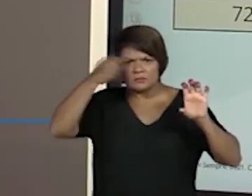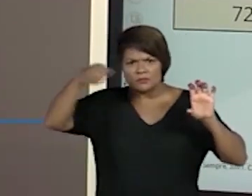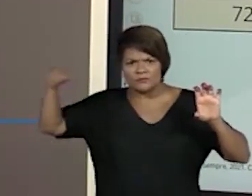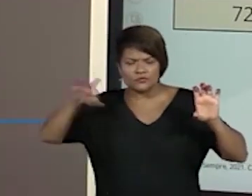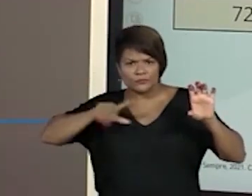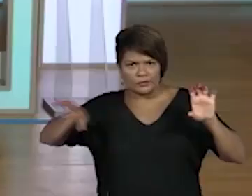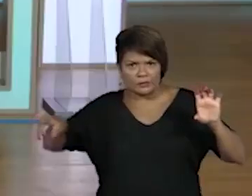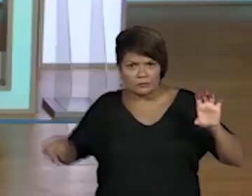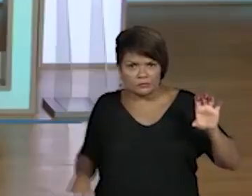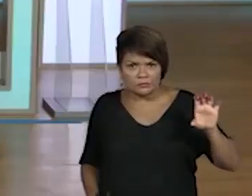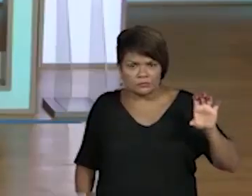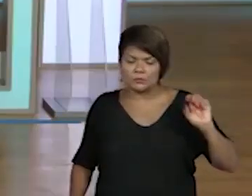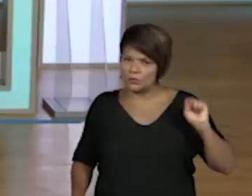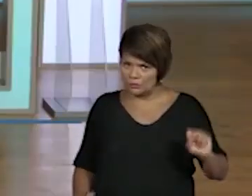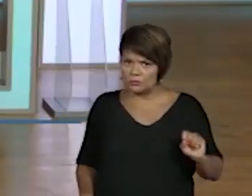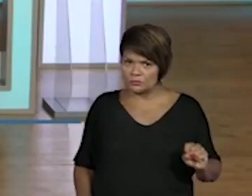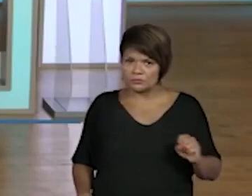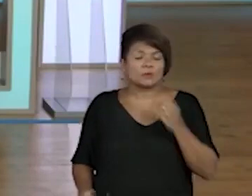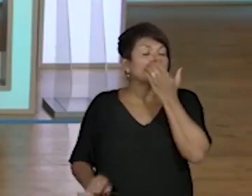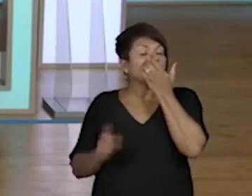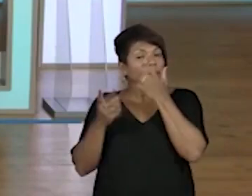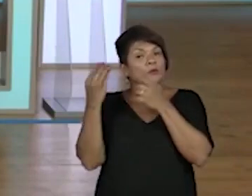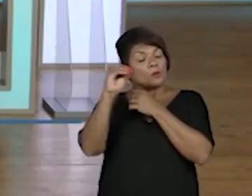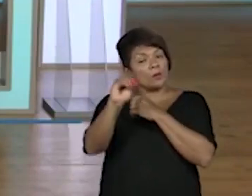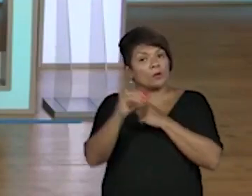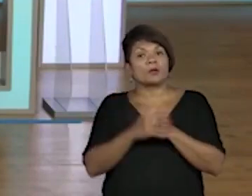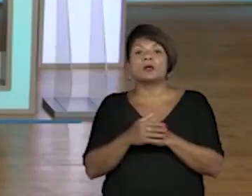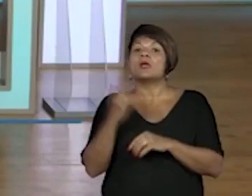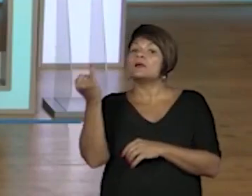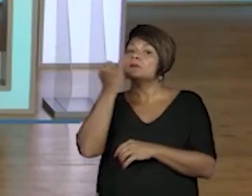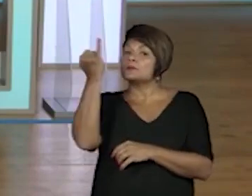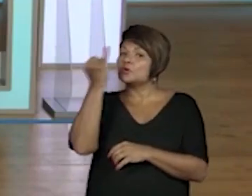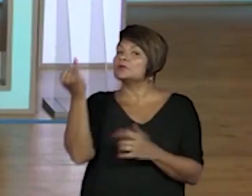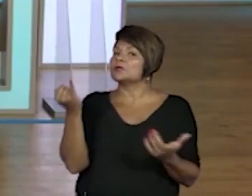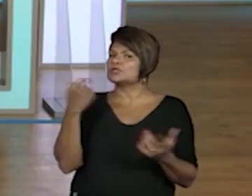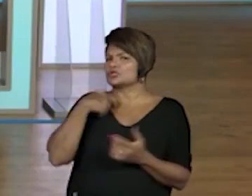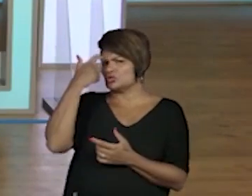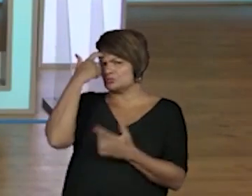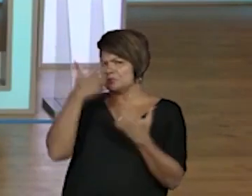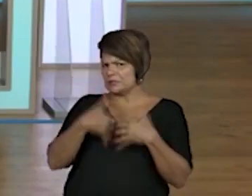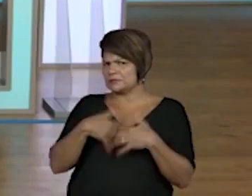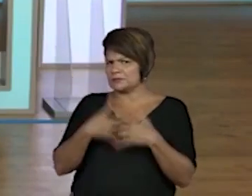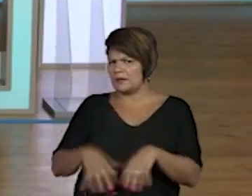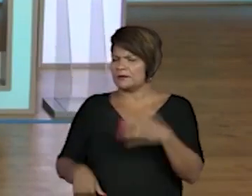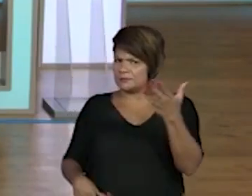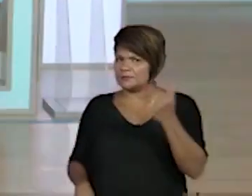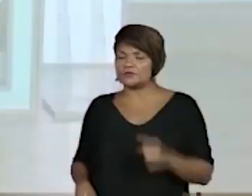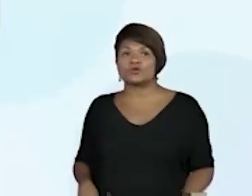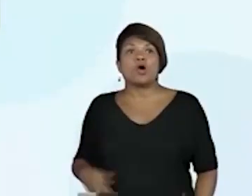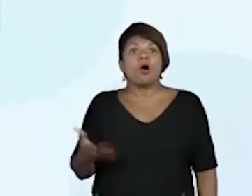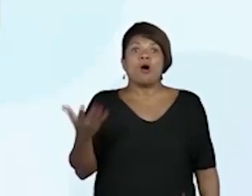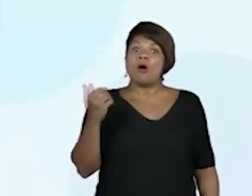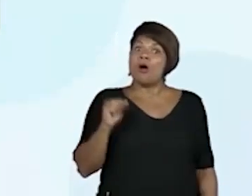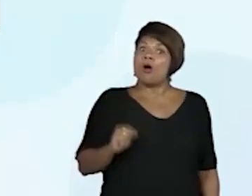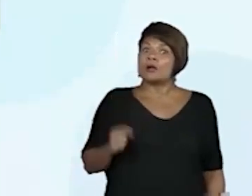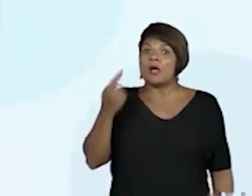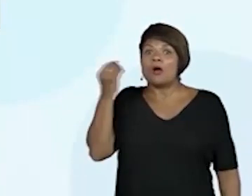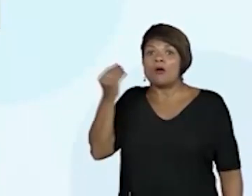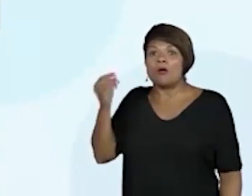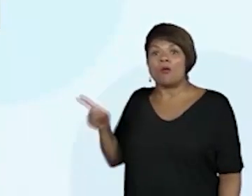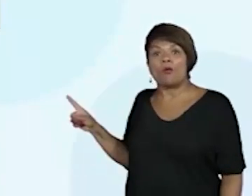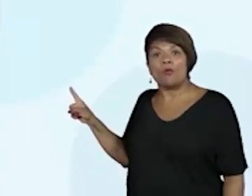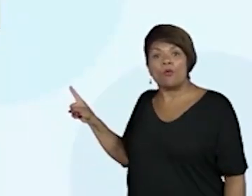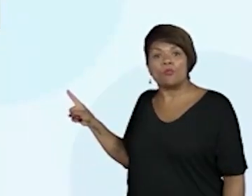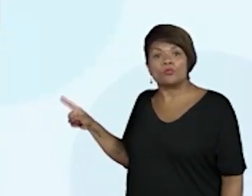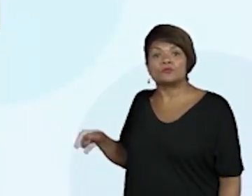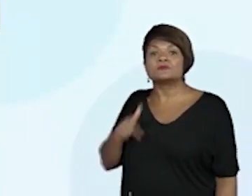acham? Coloquem aí, né? Acho que é importante a gente pensar nisso. Com certeza. E olha como ficou aqui, Fran, o número